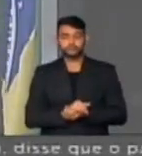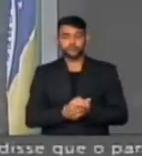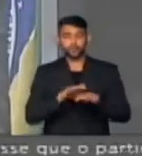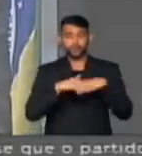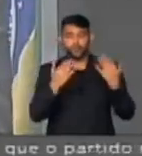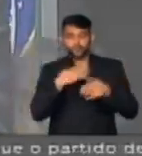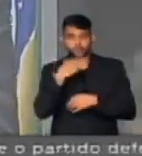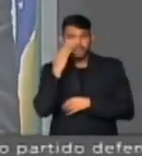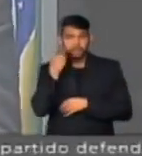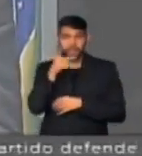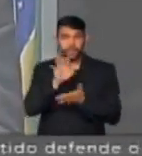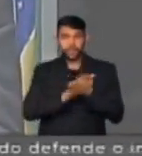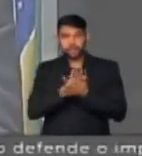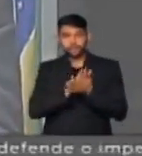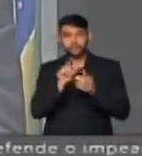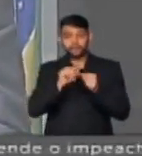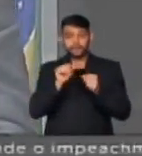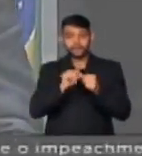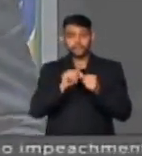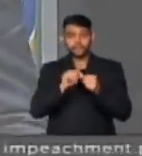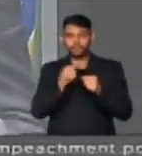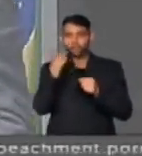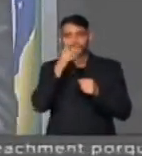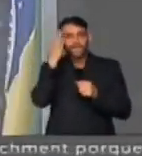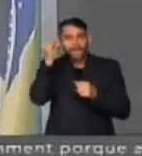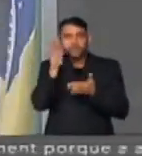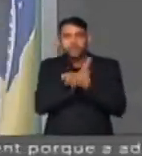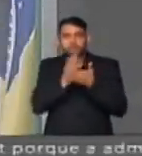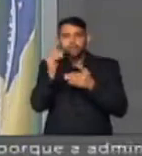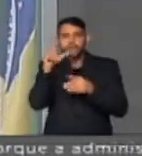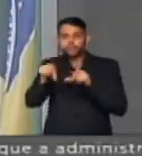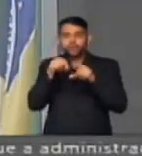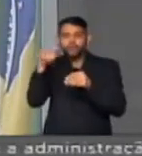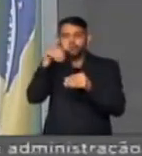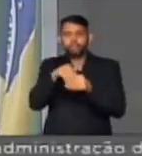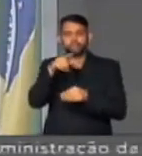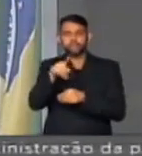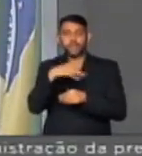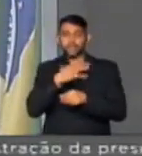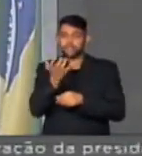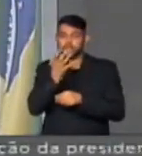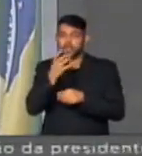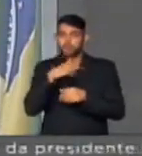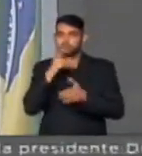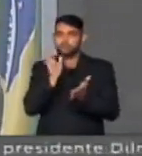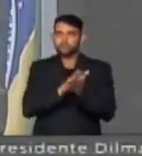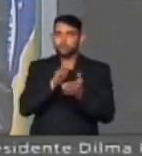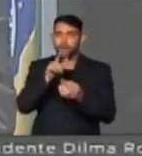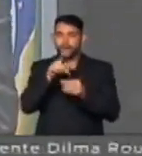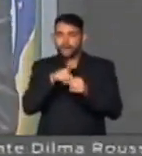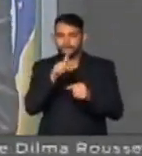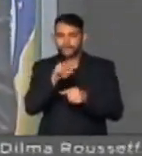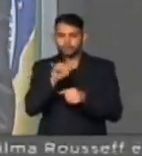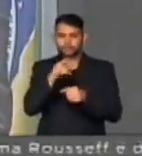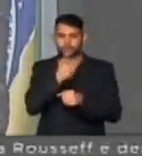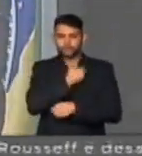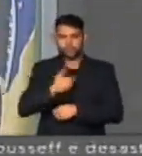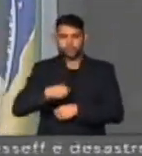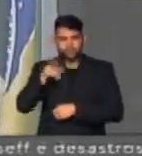Quando sabe, não elege. Eles queriam muito a Petrobras pública, lembra?